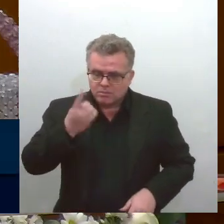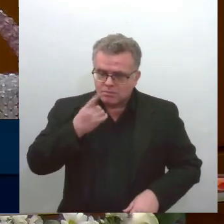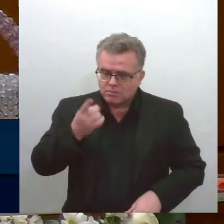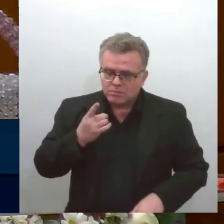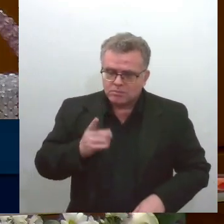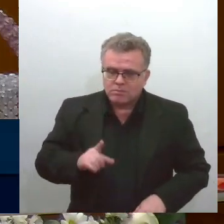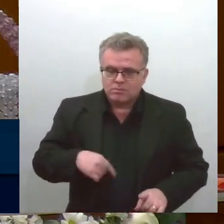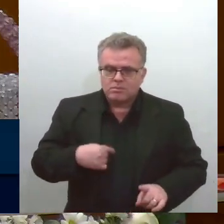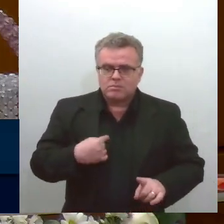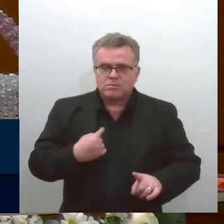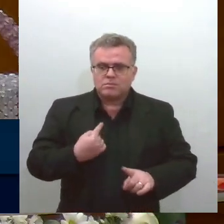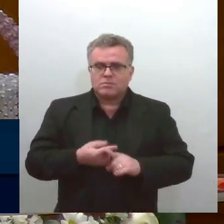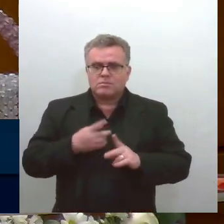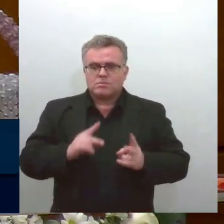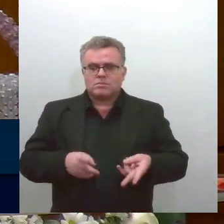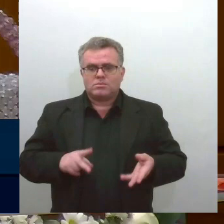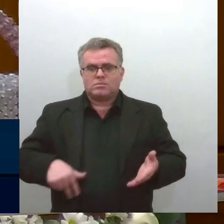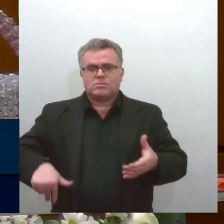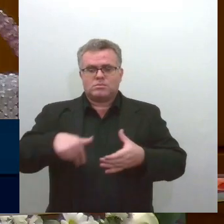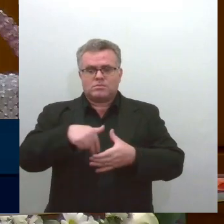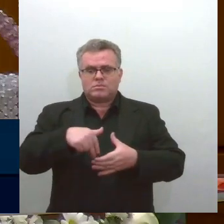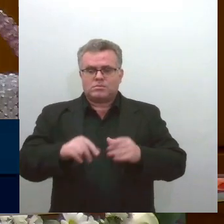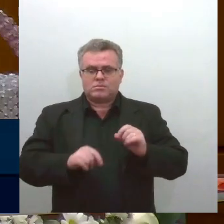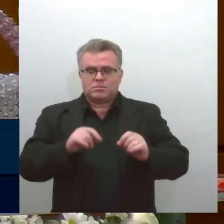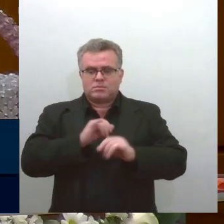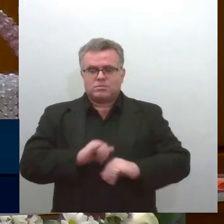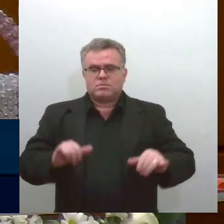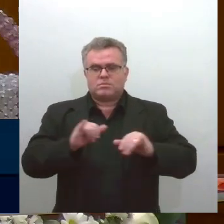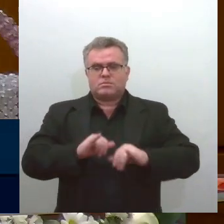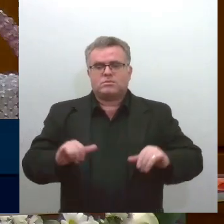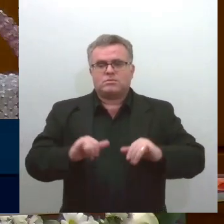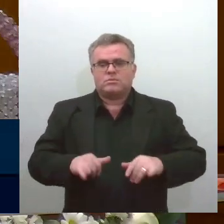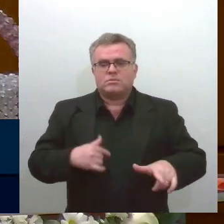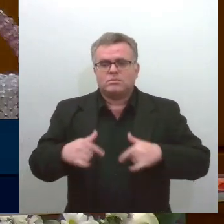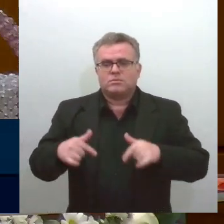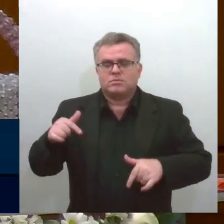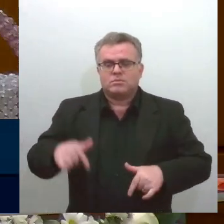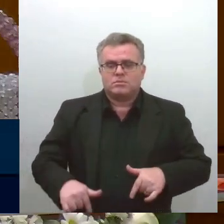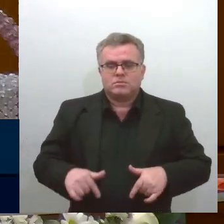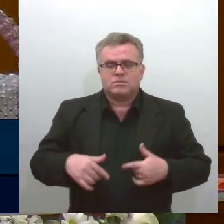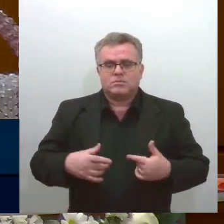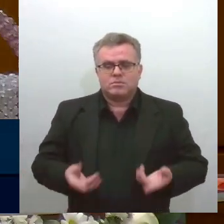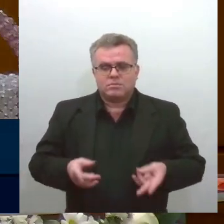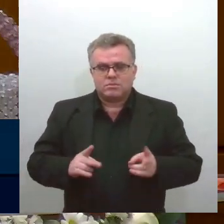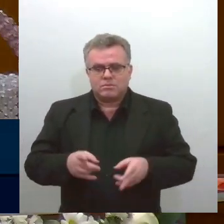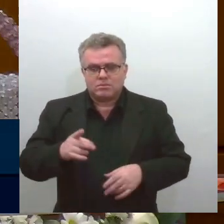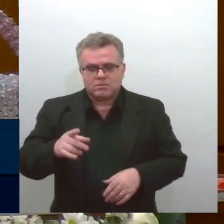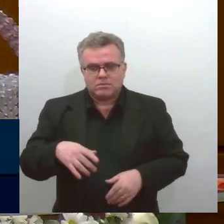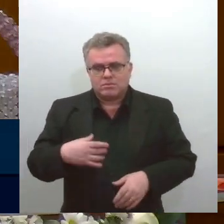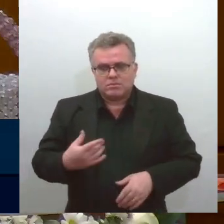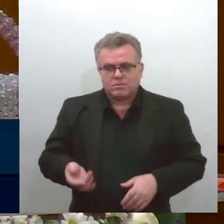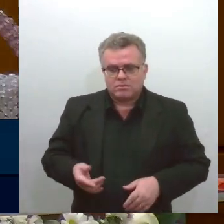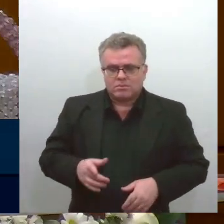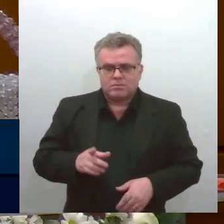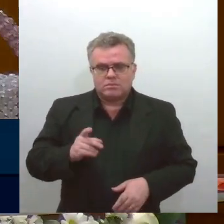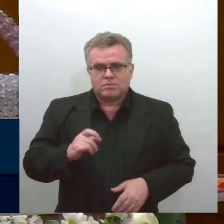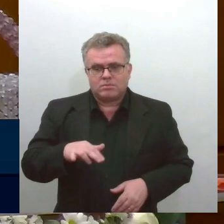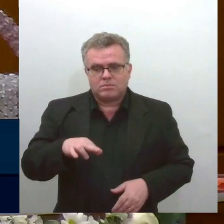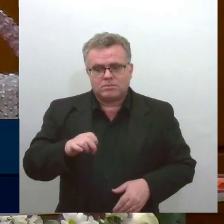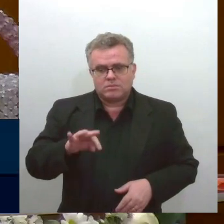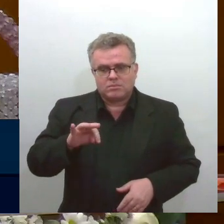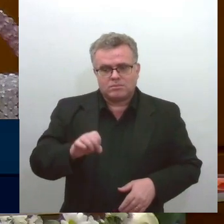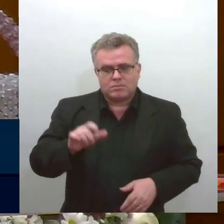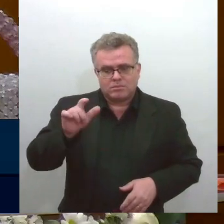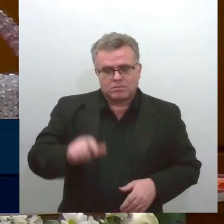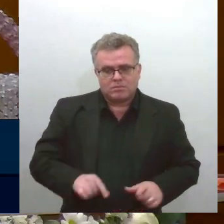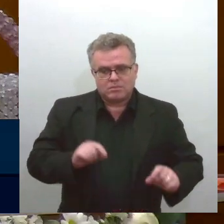que trabalha na TV Alésia, apresenta o direto do plenário aqui, que é um programa logo depois, né,